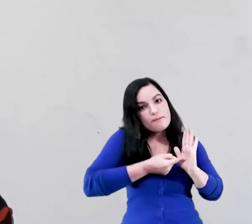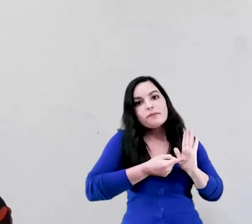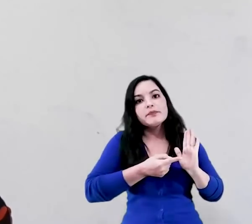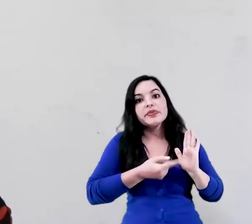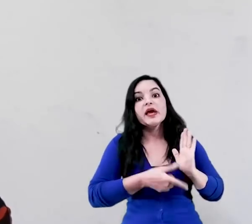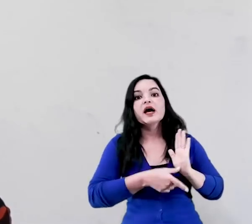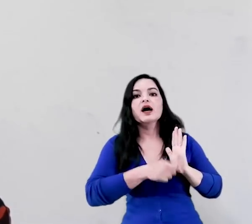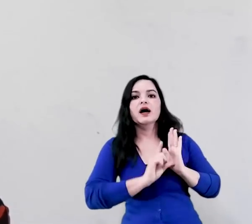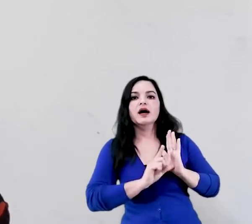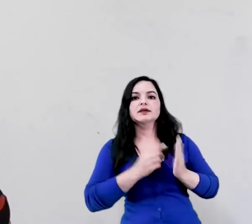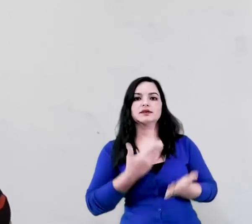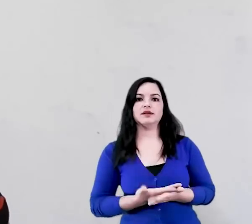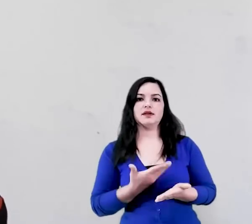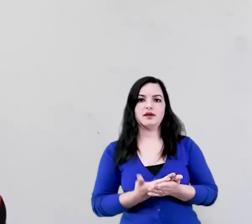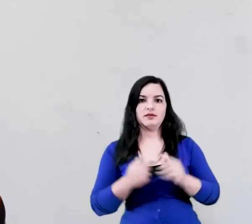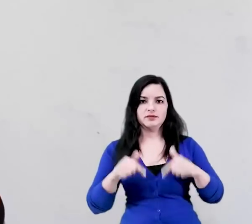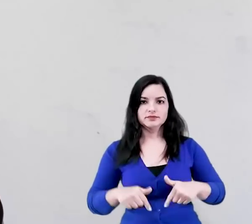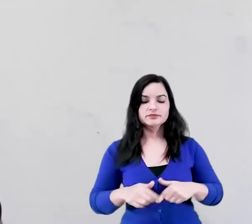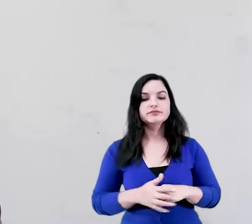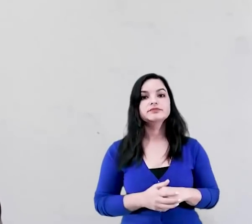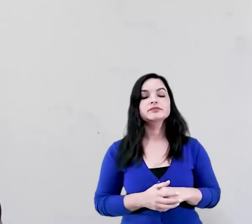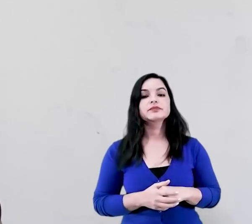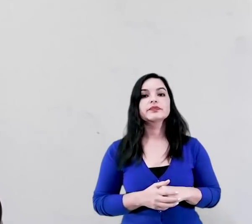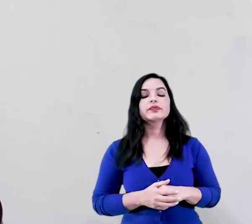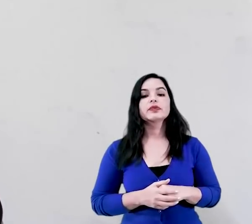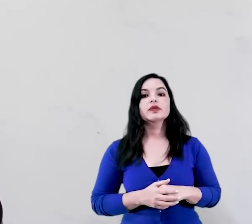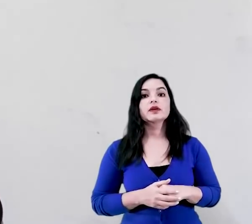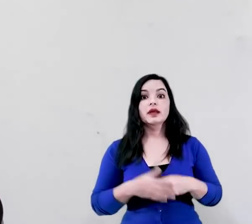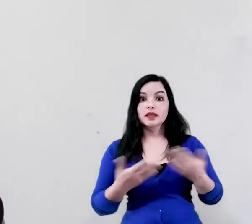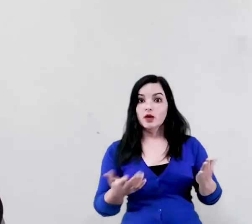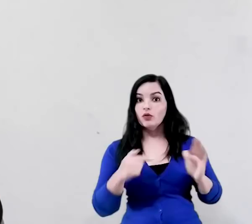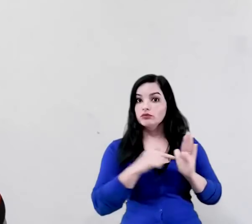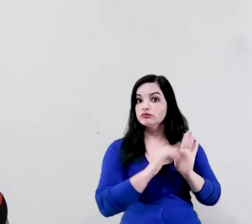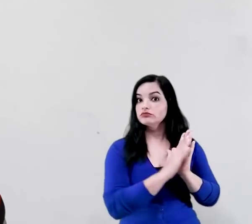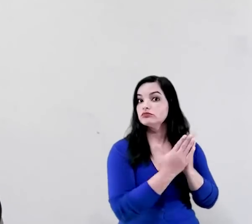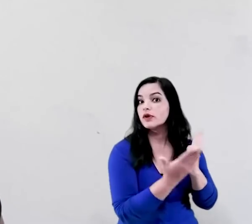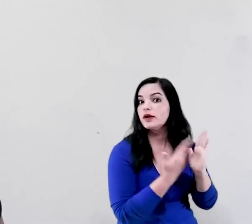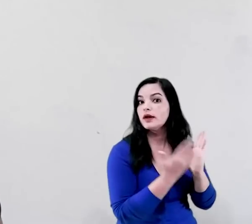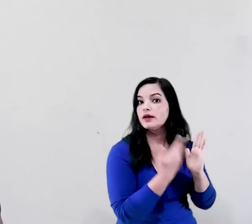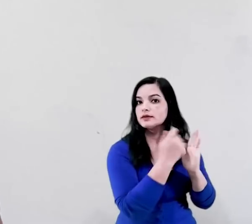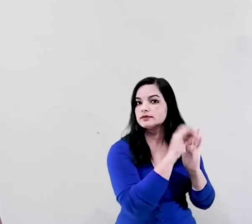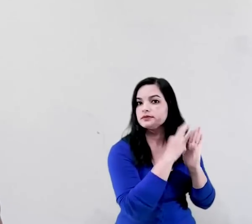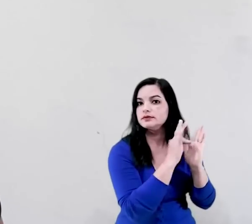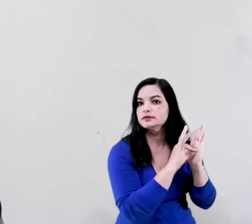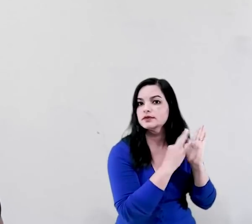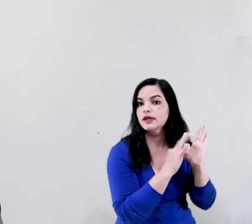assistir a aula. Então, esse registro aí no seu caderno vai ficar